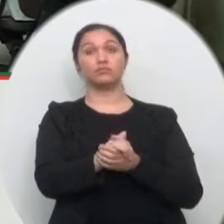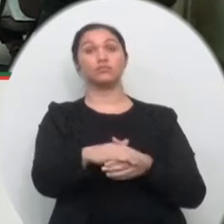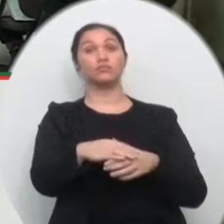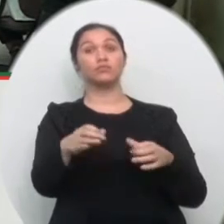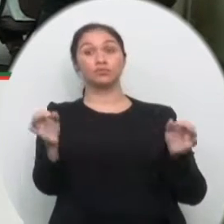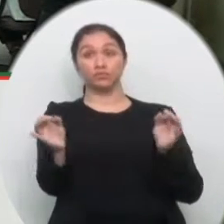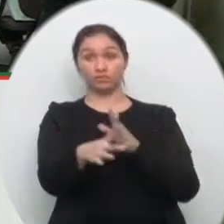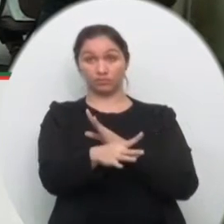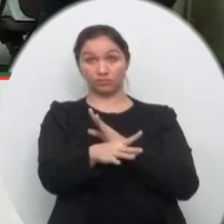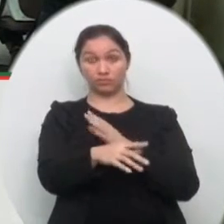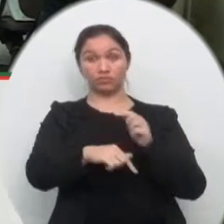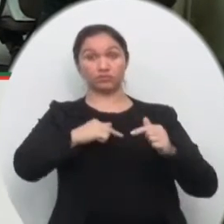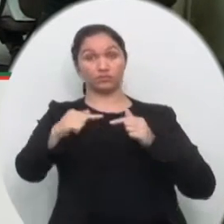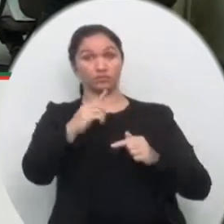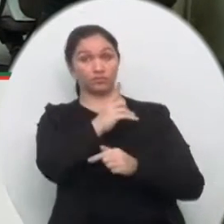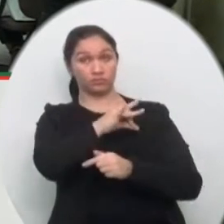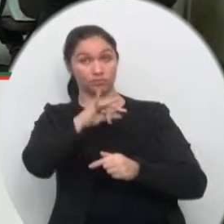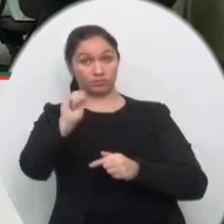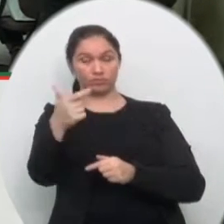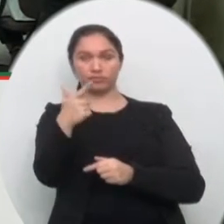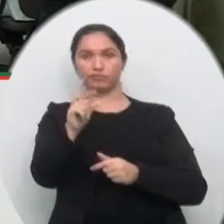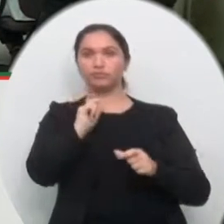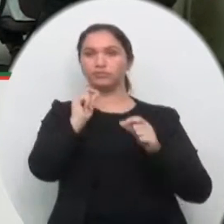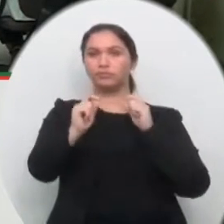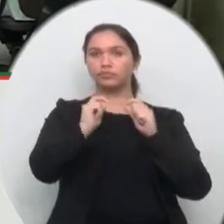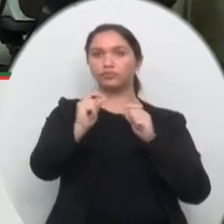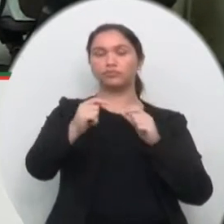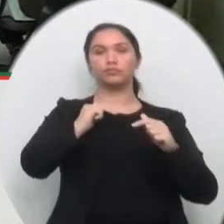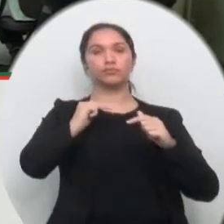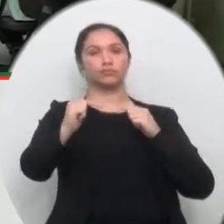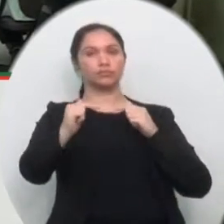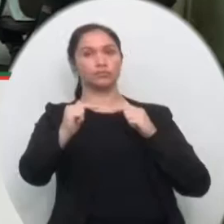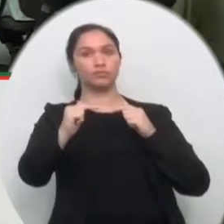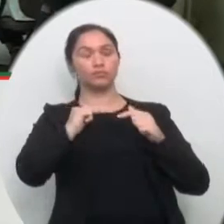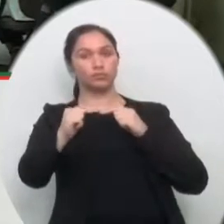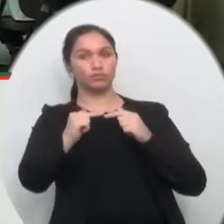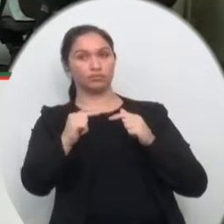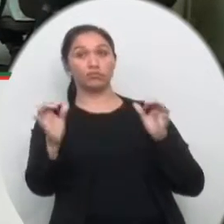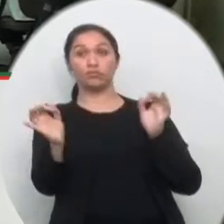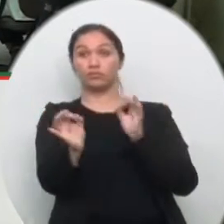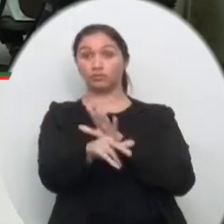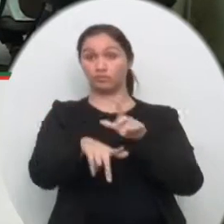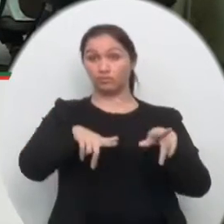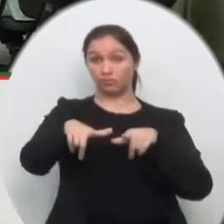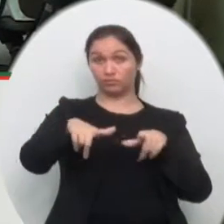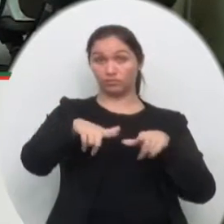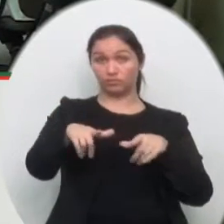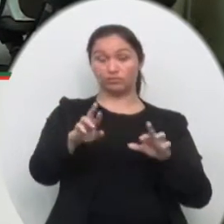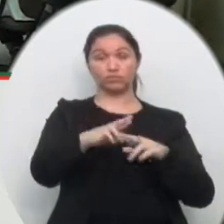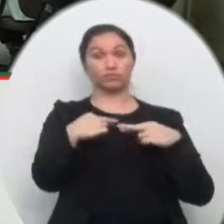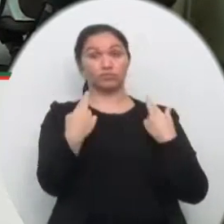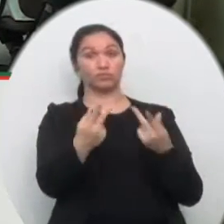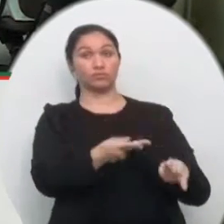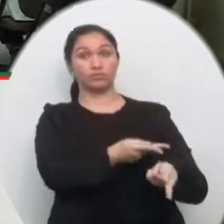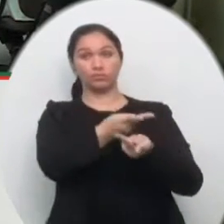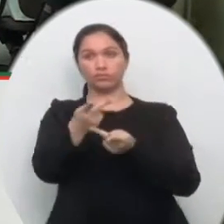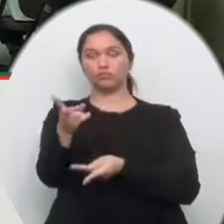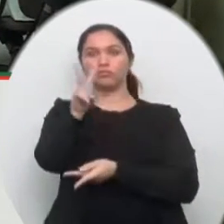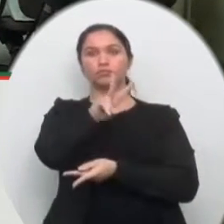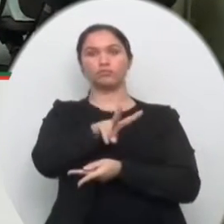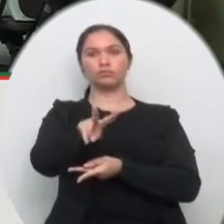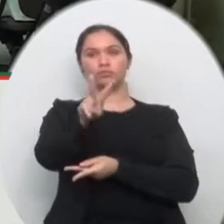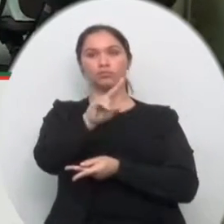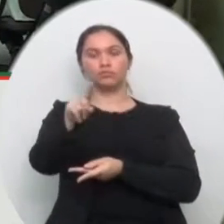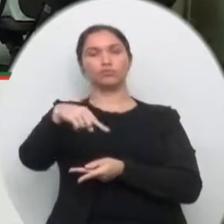Terminada a ordem do dia, não havendo mais nada a tratar, encerramos os trabalhos da presente sessão, convocando os senhores vereadores para